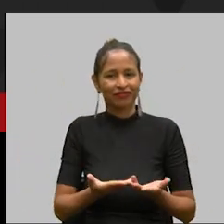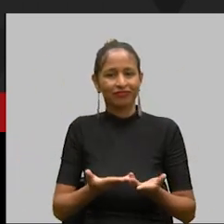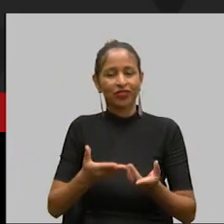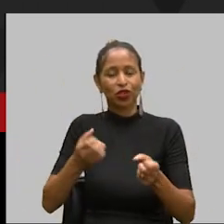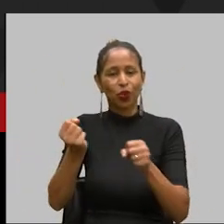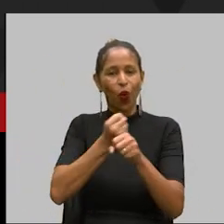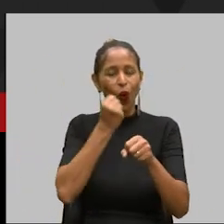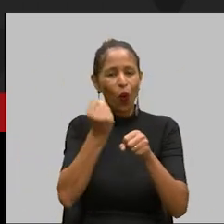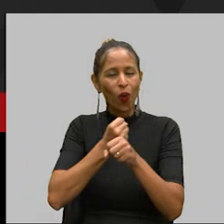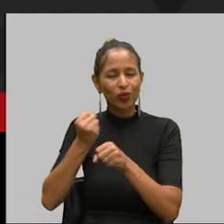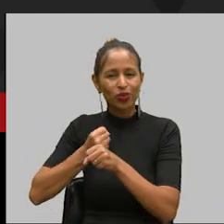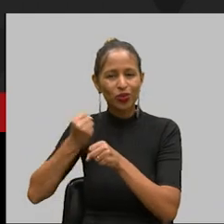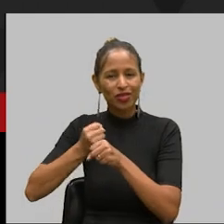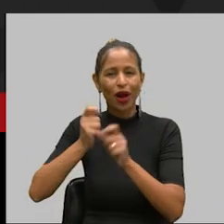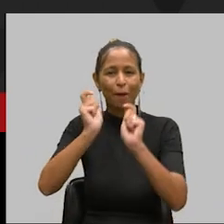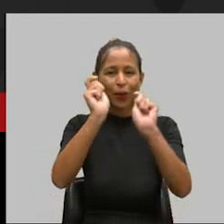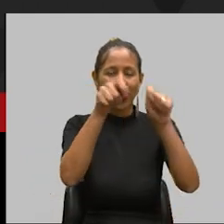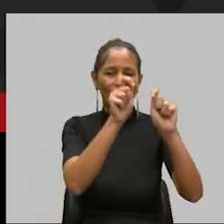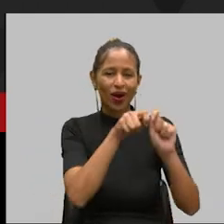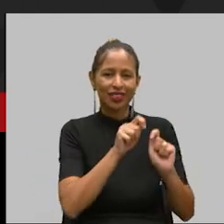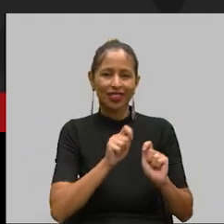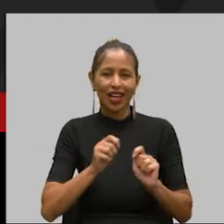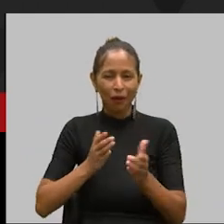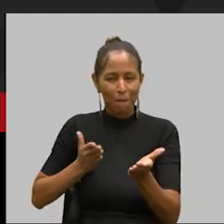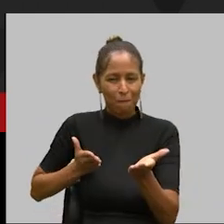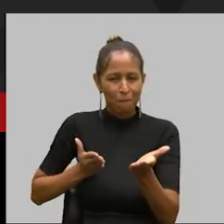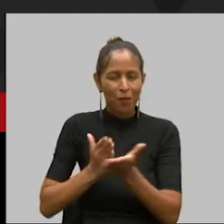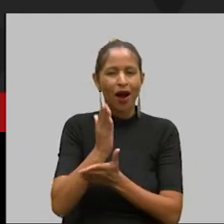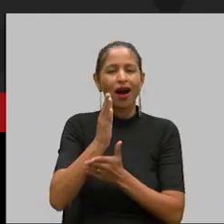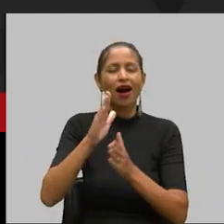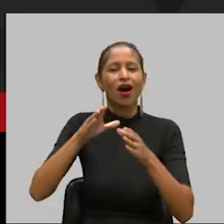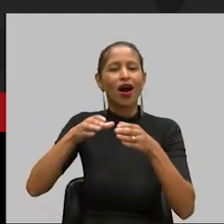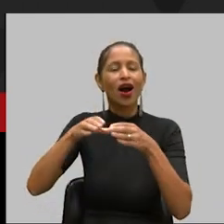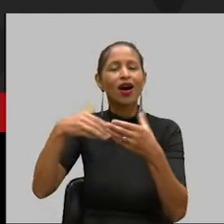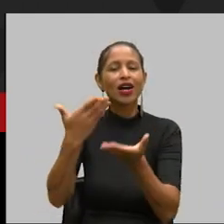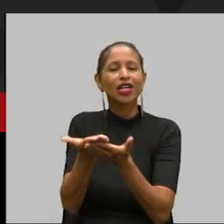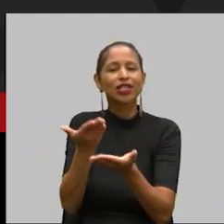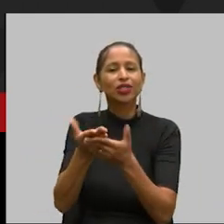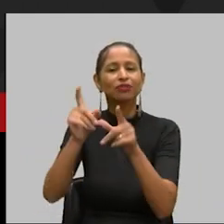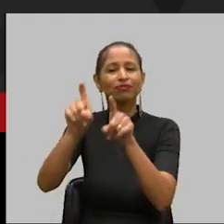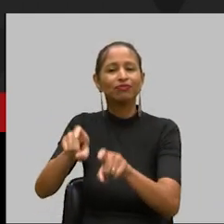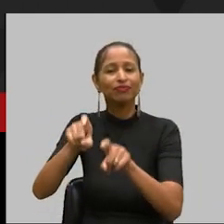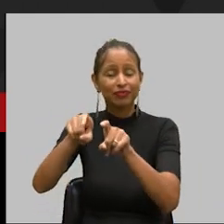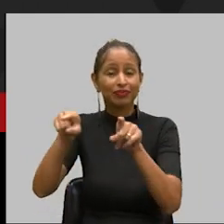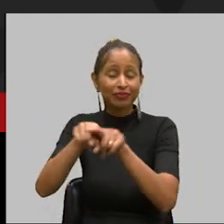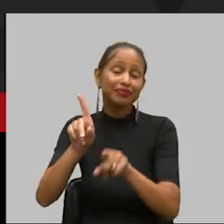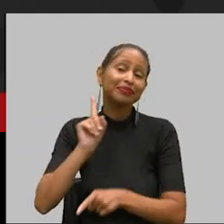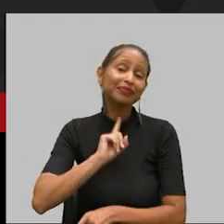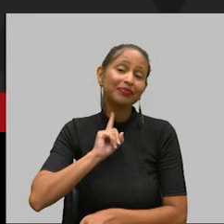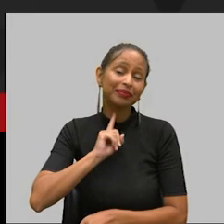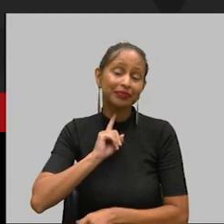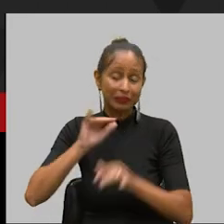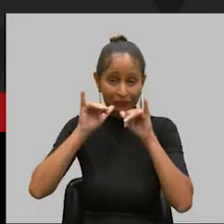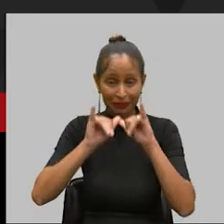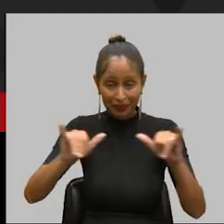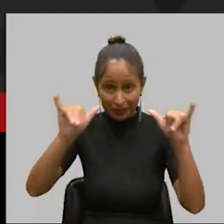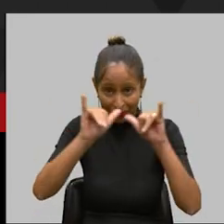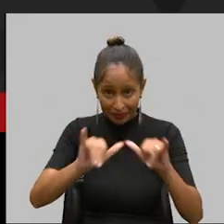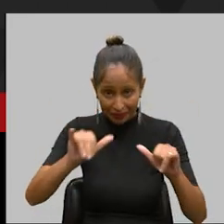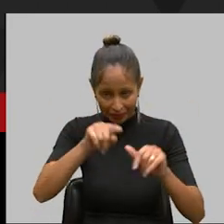construção das possibilidades para avançar a educação do campo no estado de Minas Gerais né e dizer que